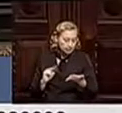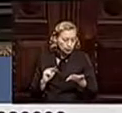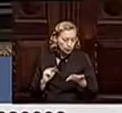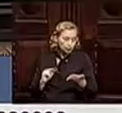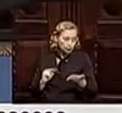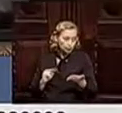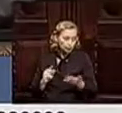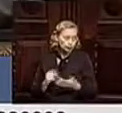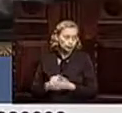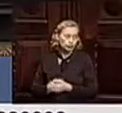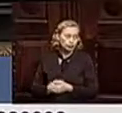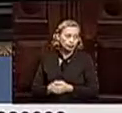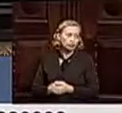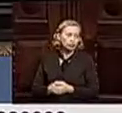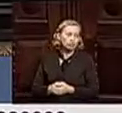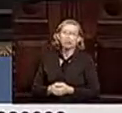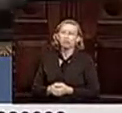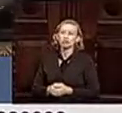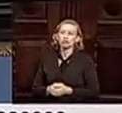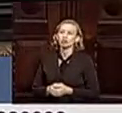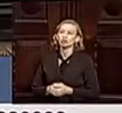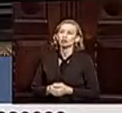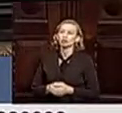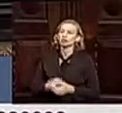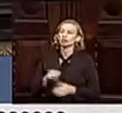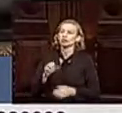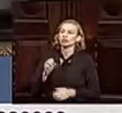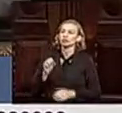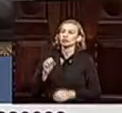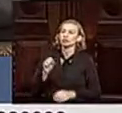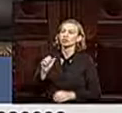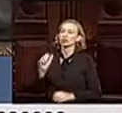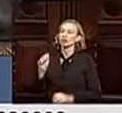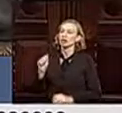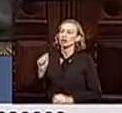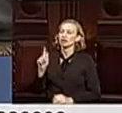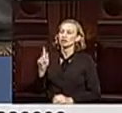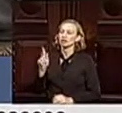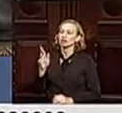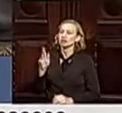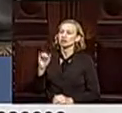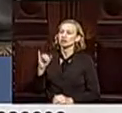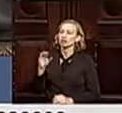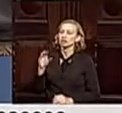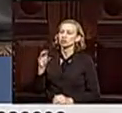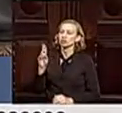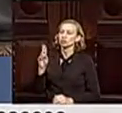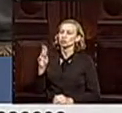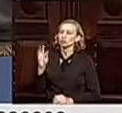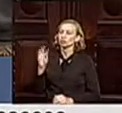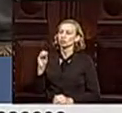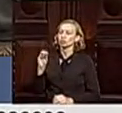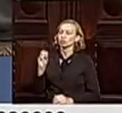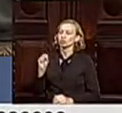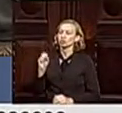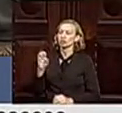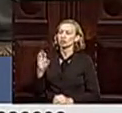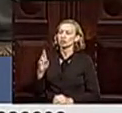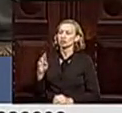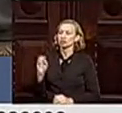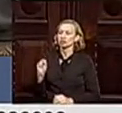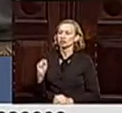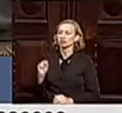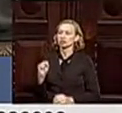assentados de reforma agrária, silvicultores, aquicultores, extrativistas, pescadores artesanais,